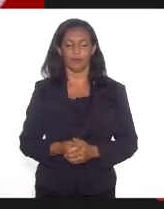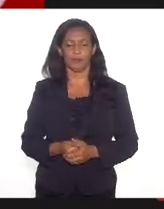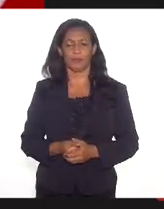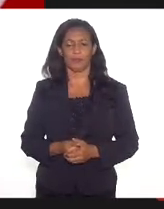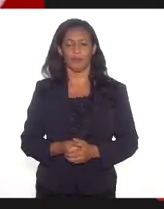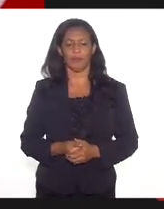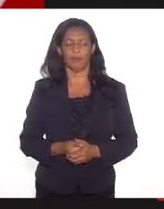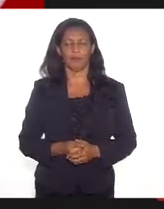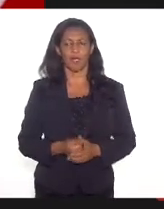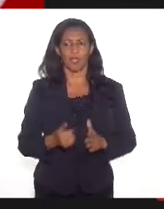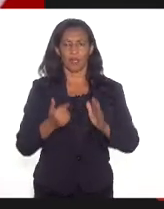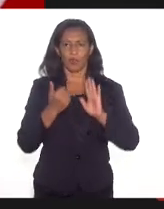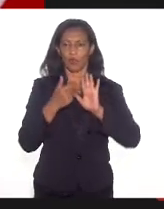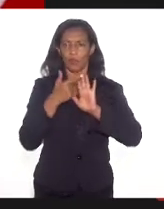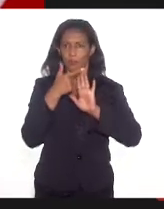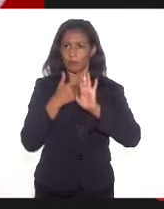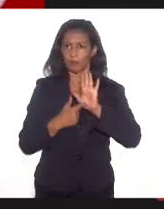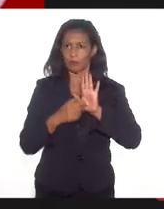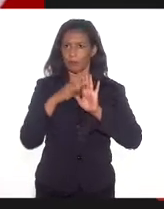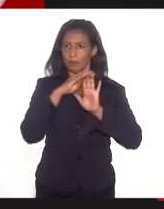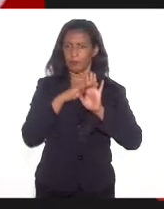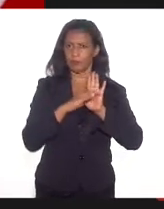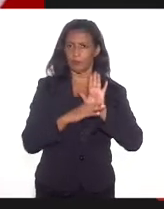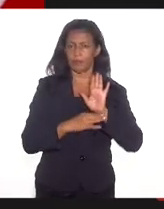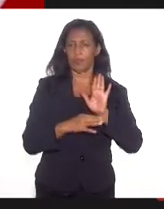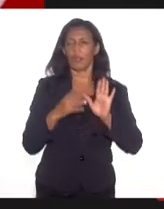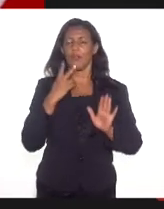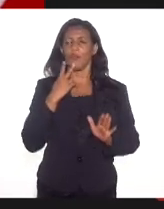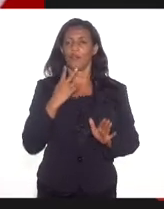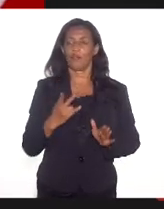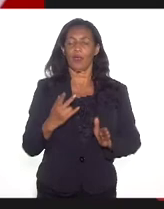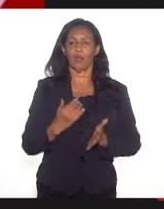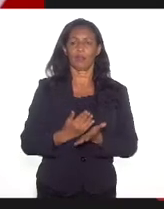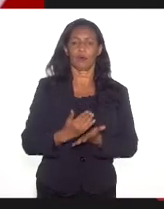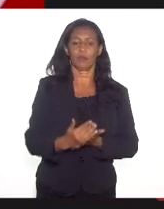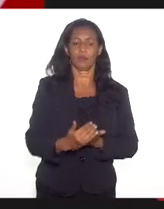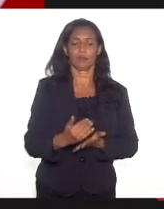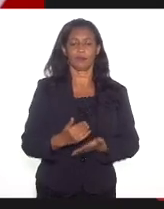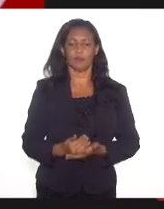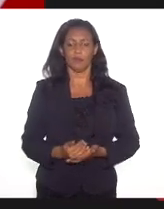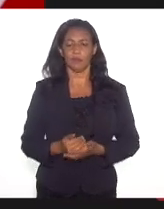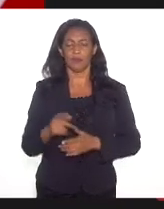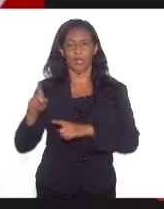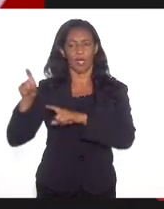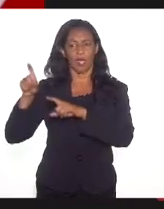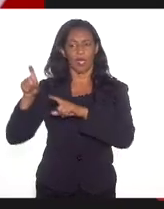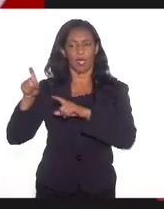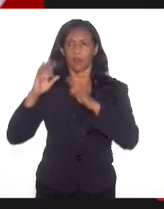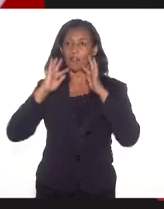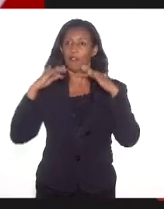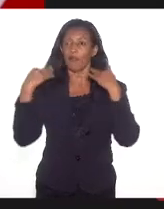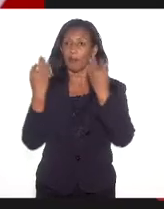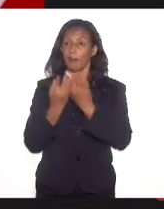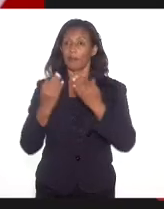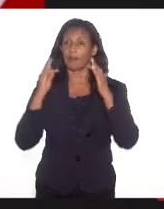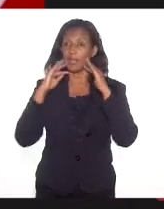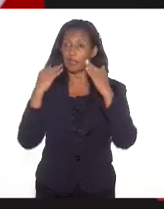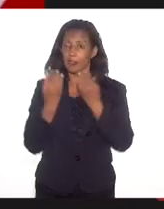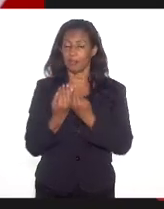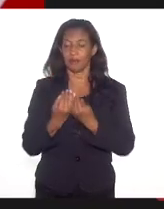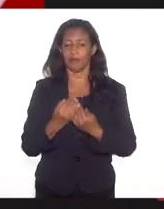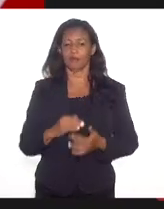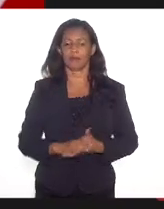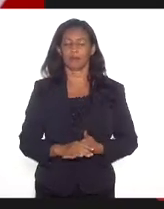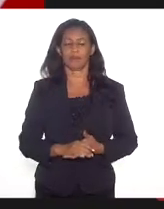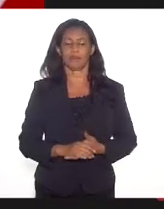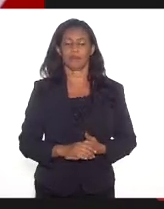trazer alguns elementos né falo a partir do da agricultura familiar tamponesa aqui no